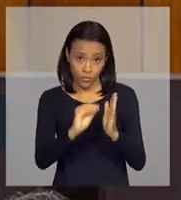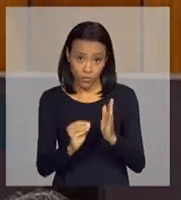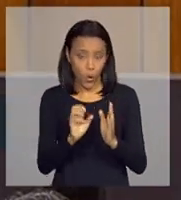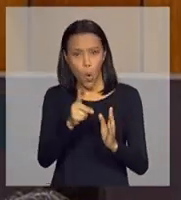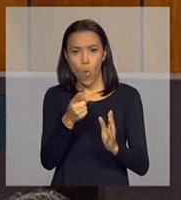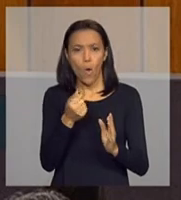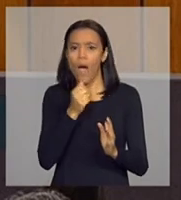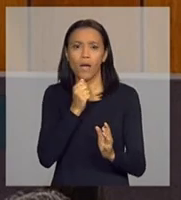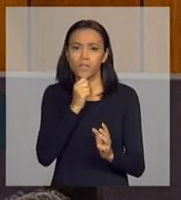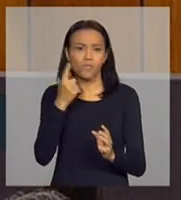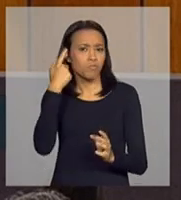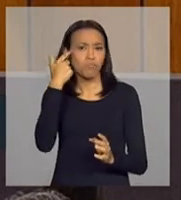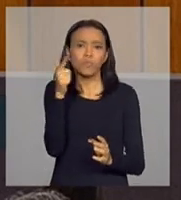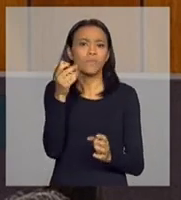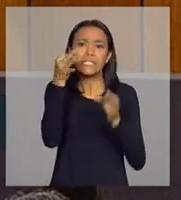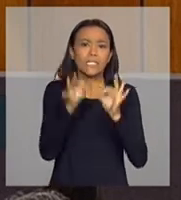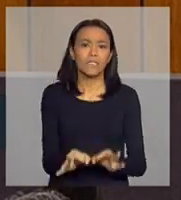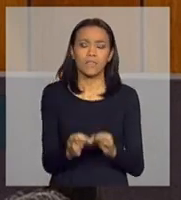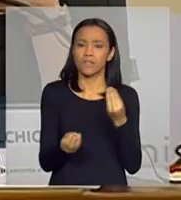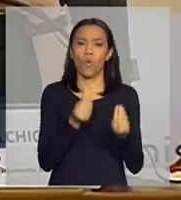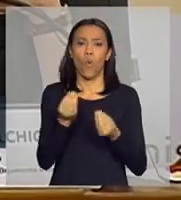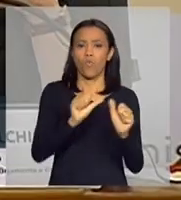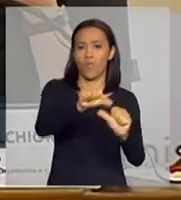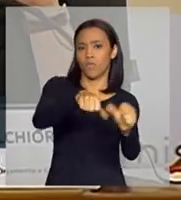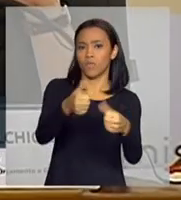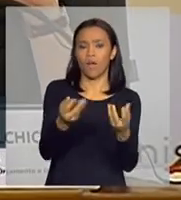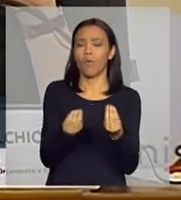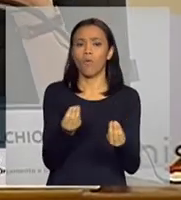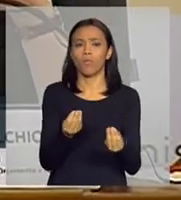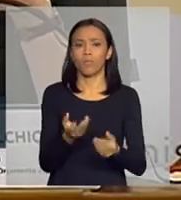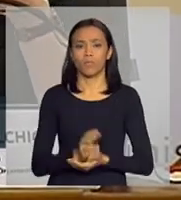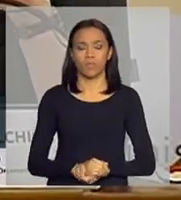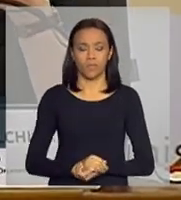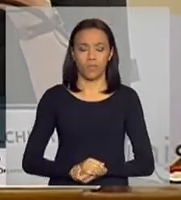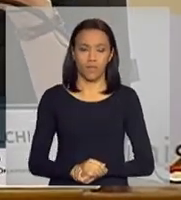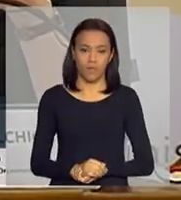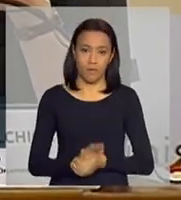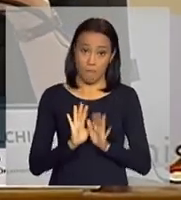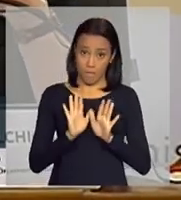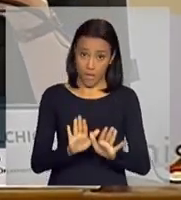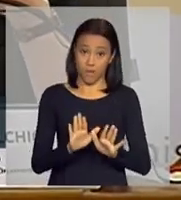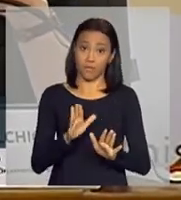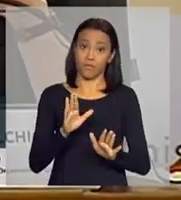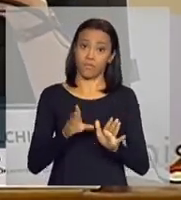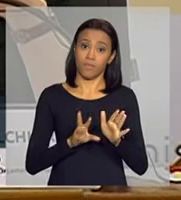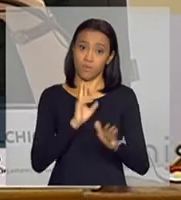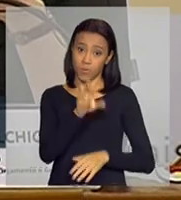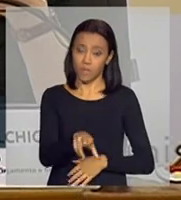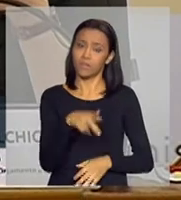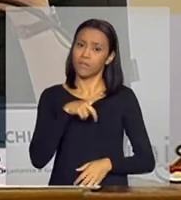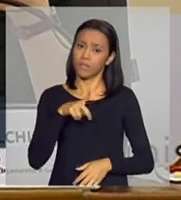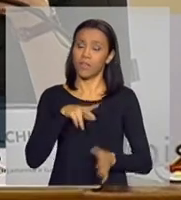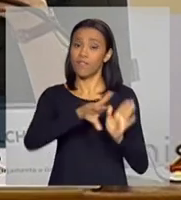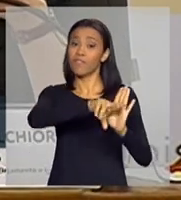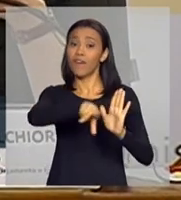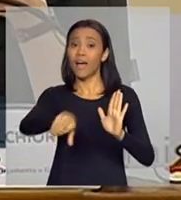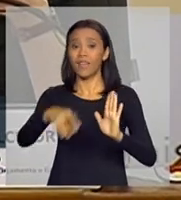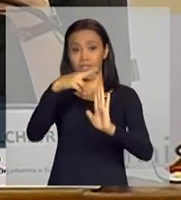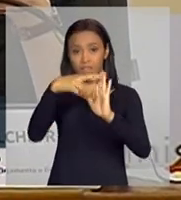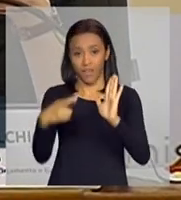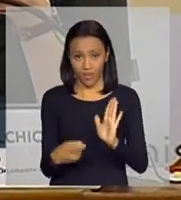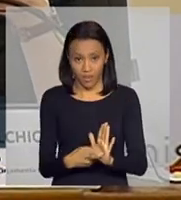haver alguma mudança se poderá ver o ano pode me ajudar aqui mas na verdade você tem uma série de regulamentações complementares